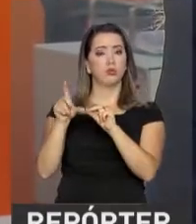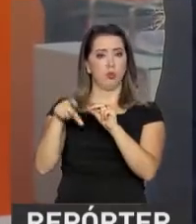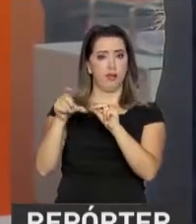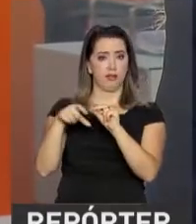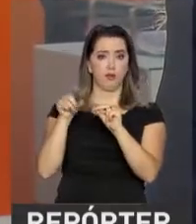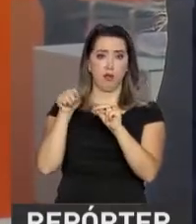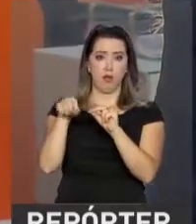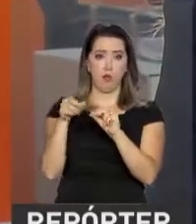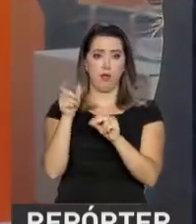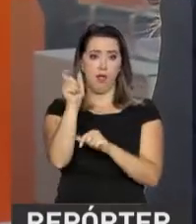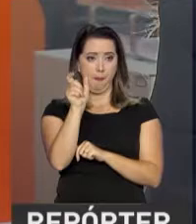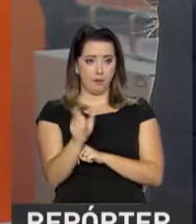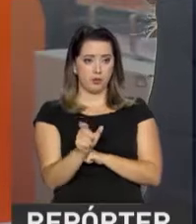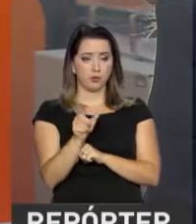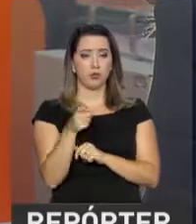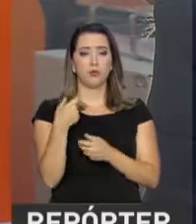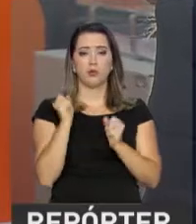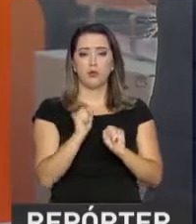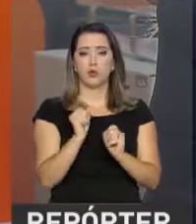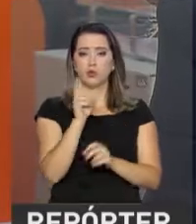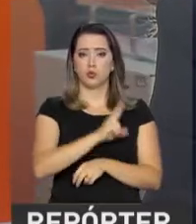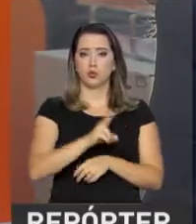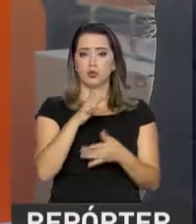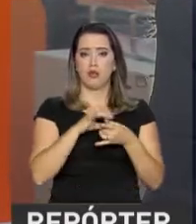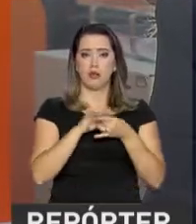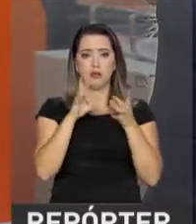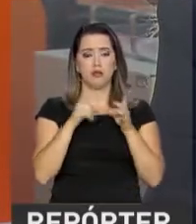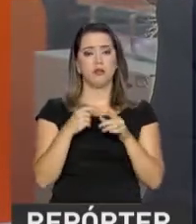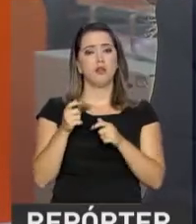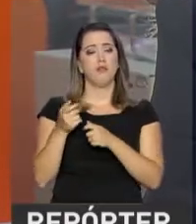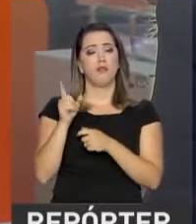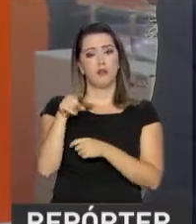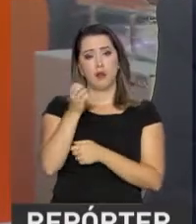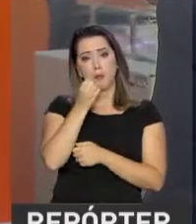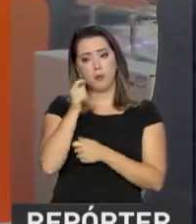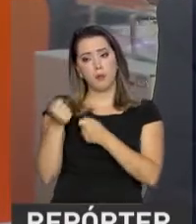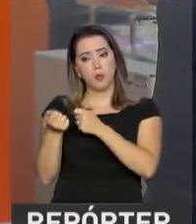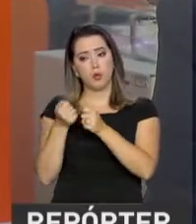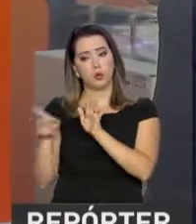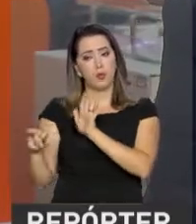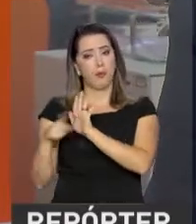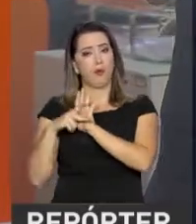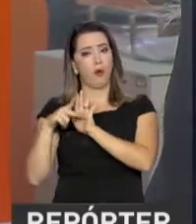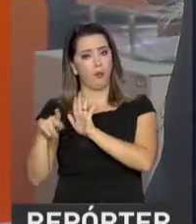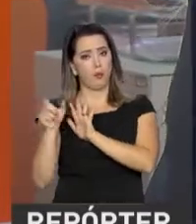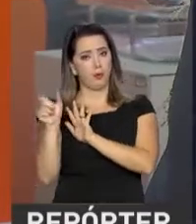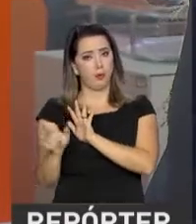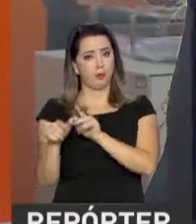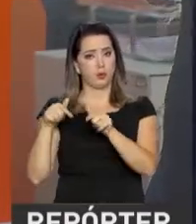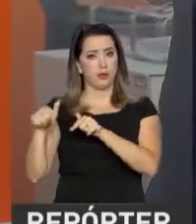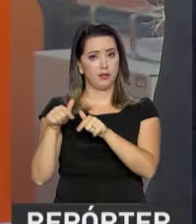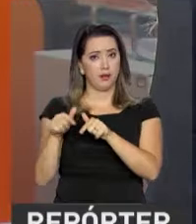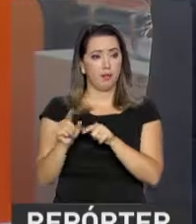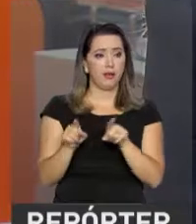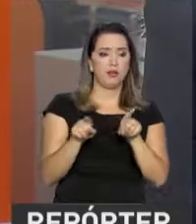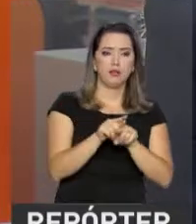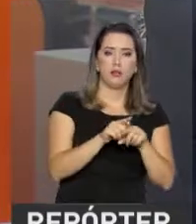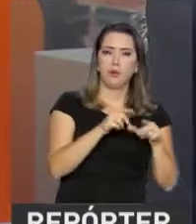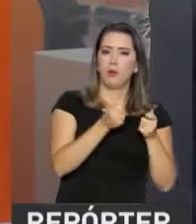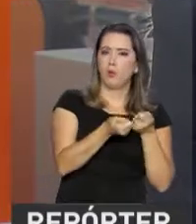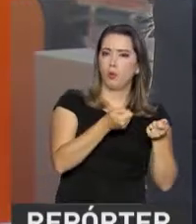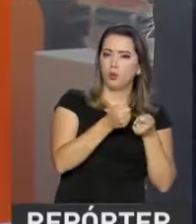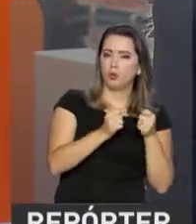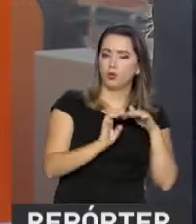controle dele tanto dele quanto da imprensa também então é os funcionários daqui o nosso colaborador